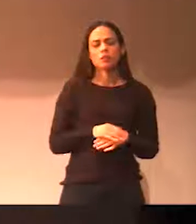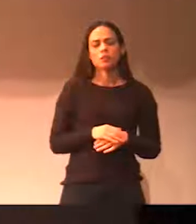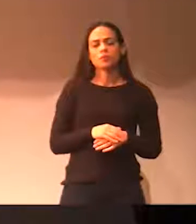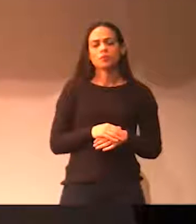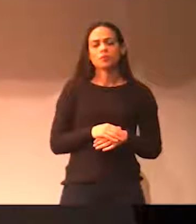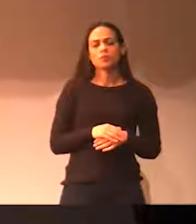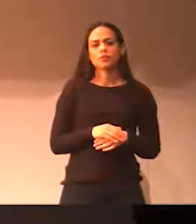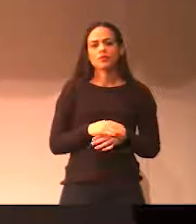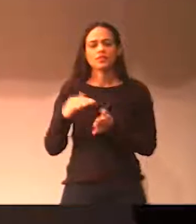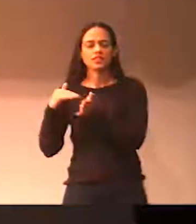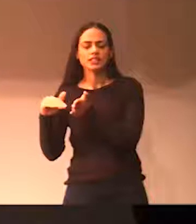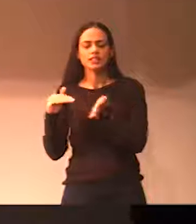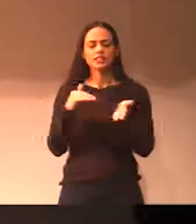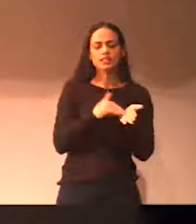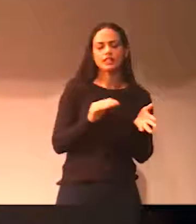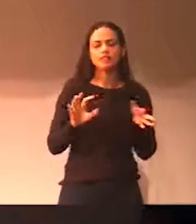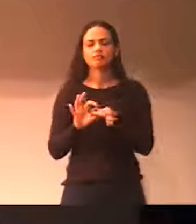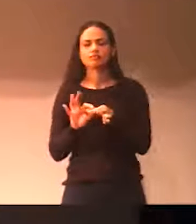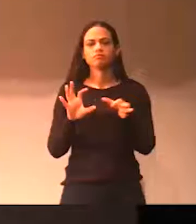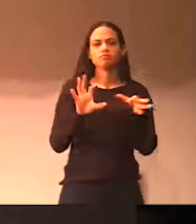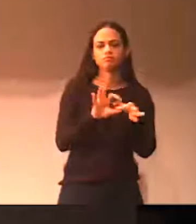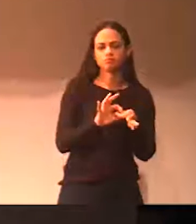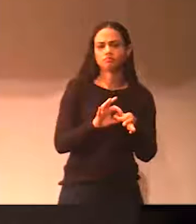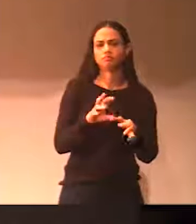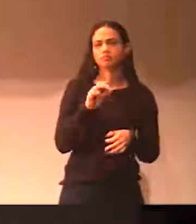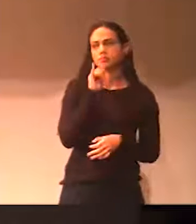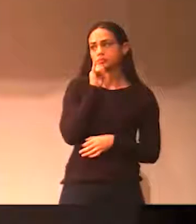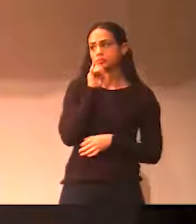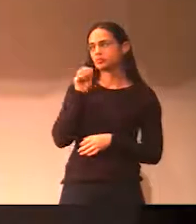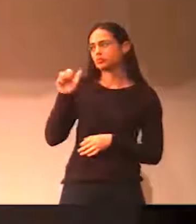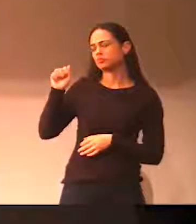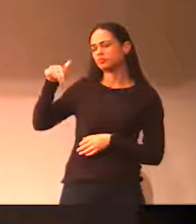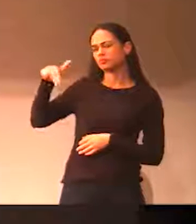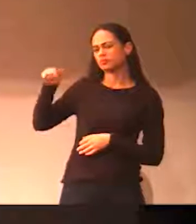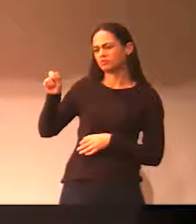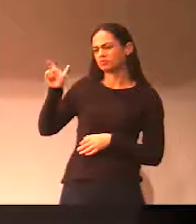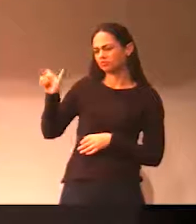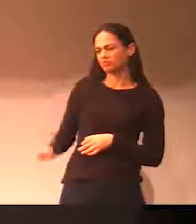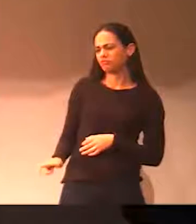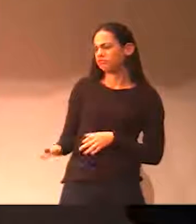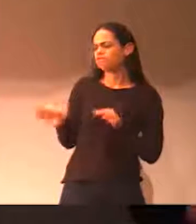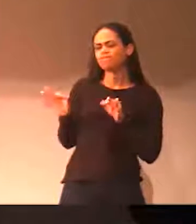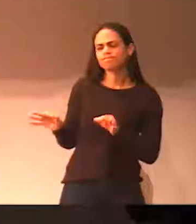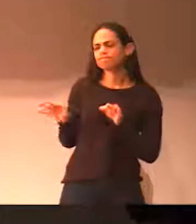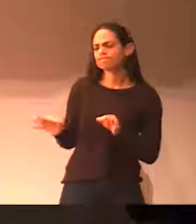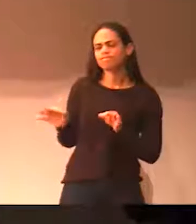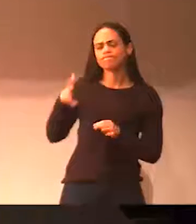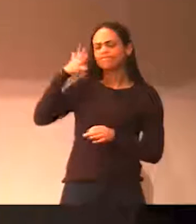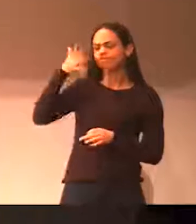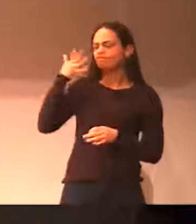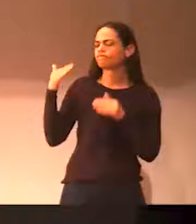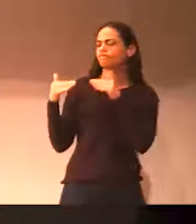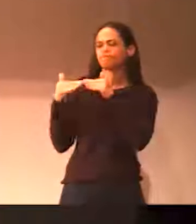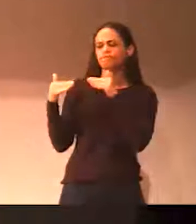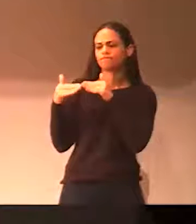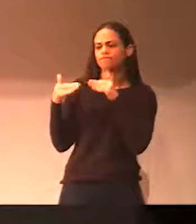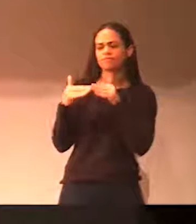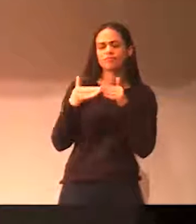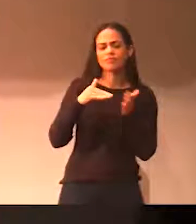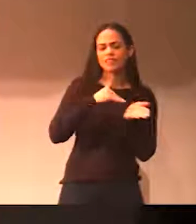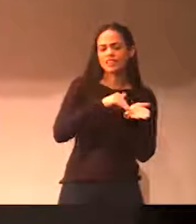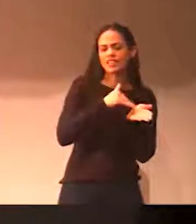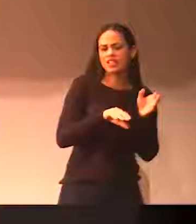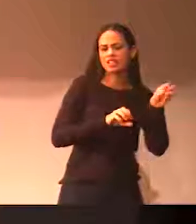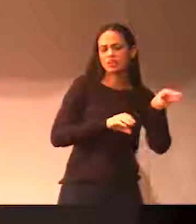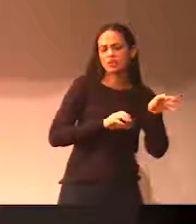algumas informações aí, Ana, perfeito o que você disse, concordo plenamente. A cultura e a educação numa secretaria só, as